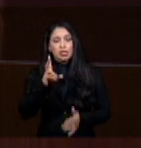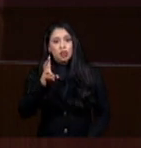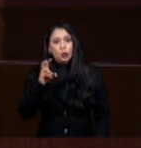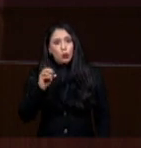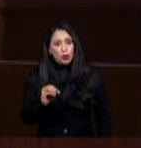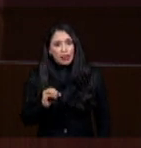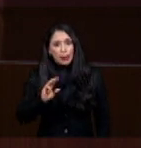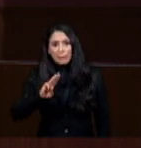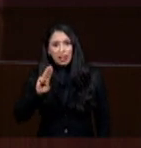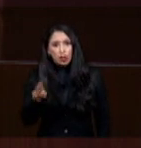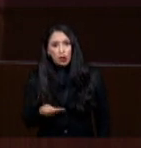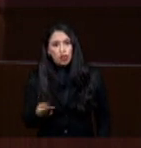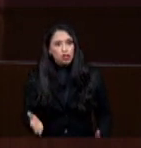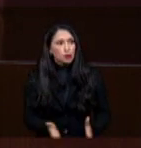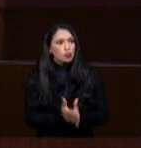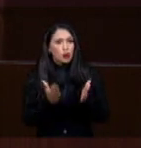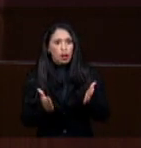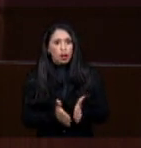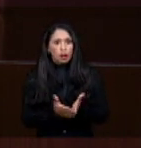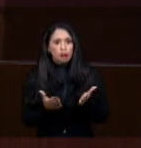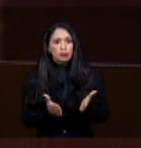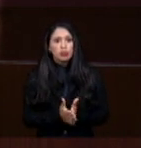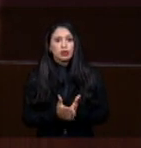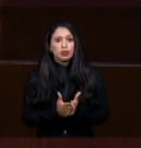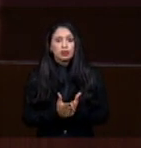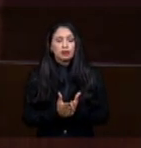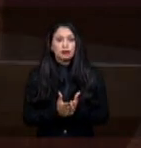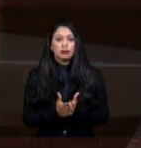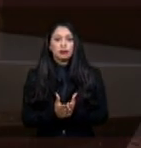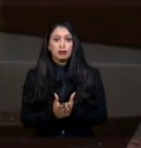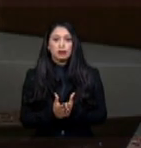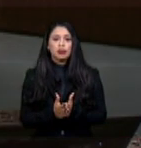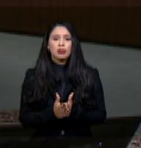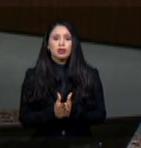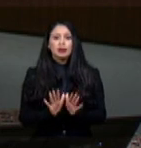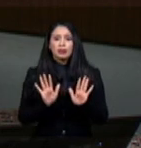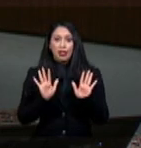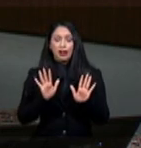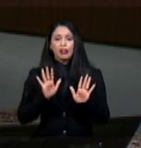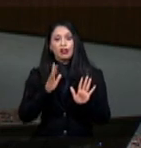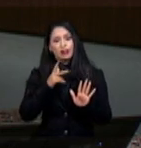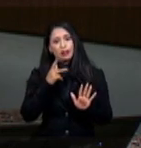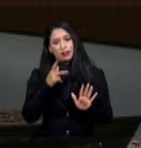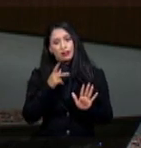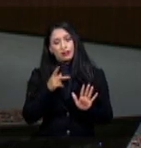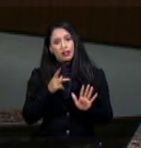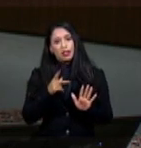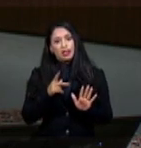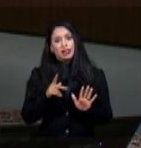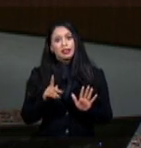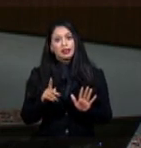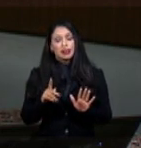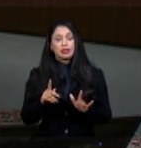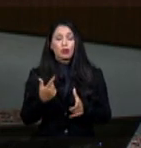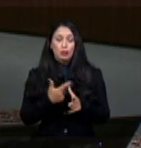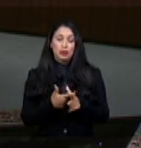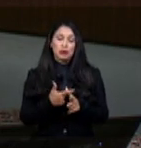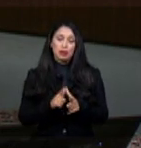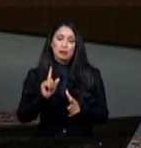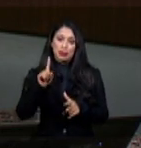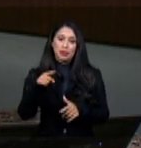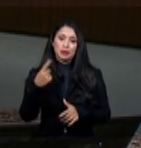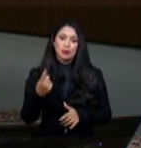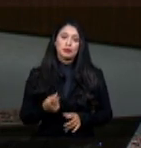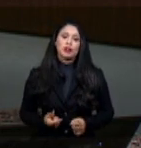50 milhões de pobres de 12 pode Sem dúvida chegarem lá eu falei que tragédia e depois